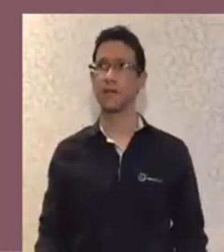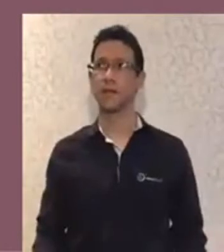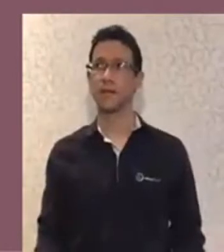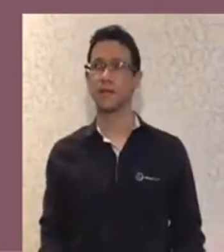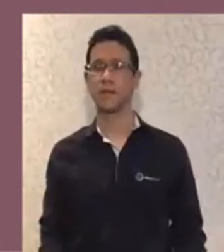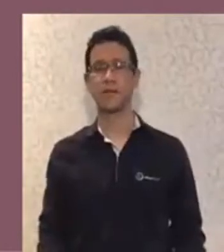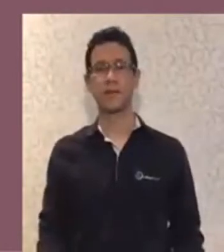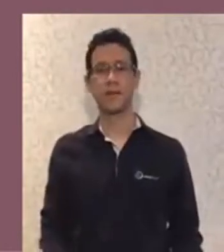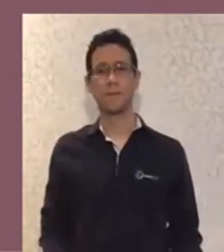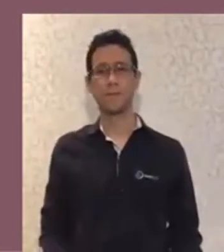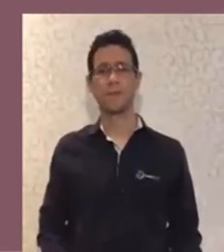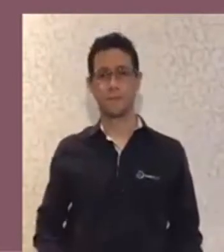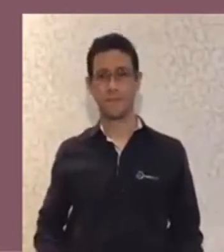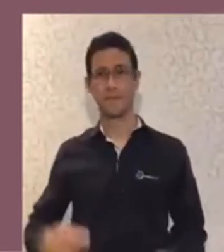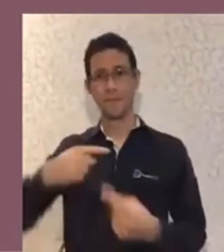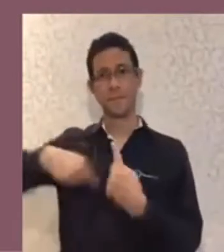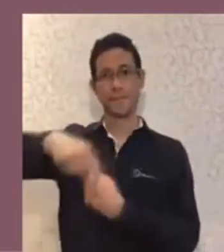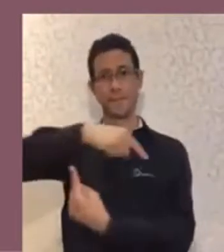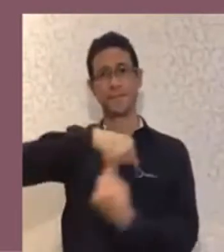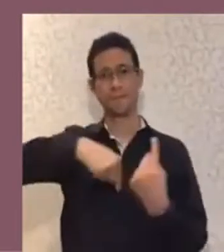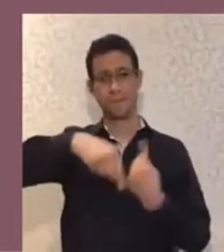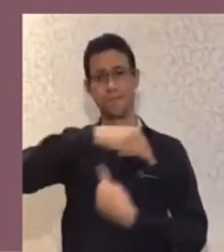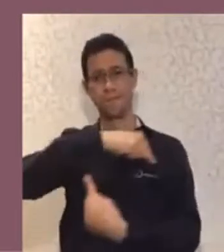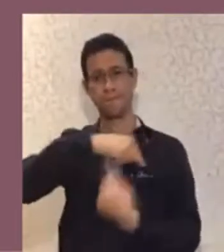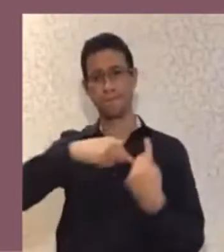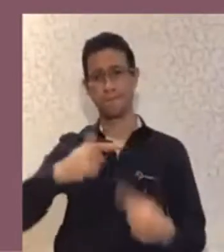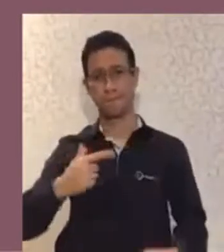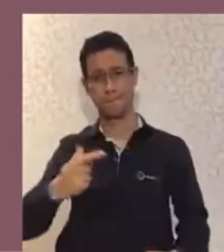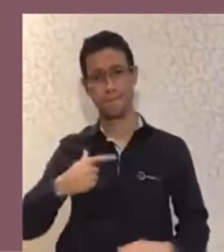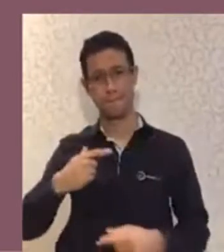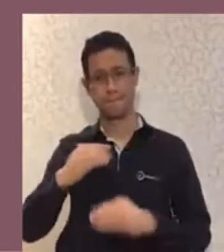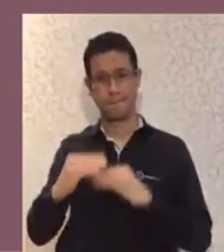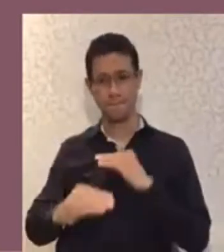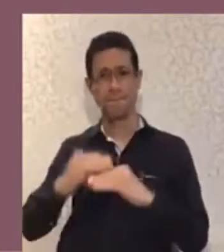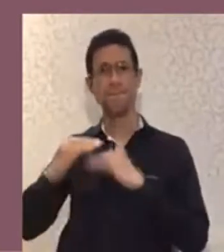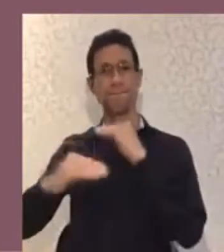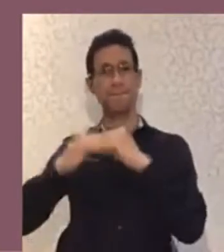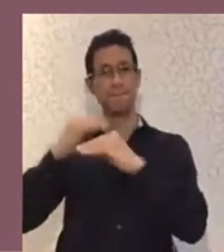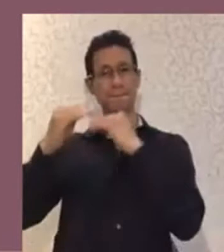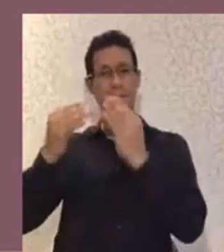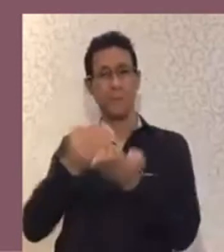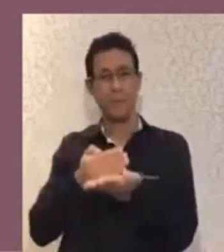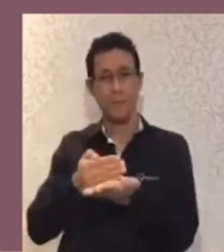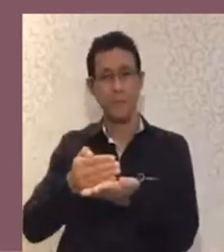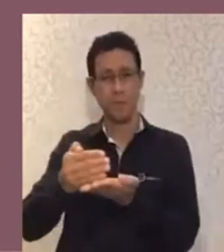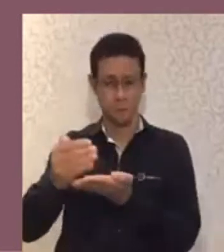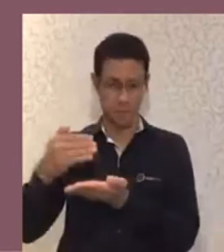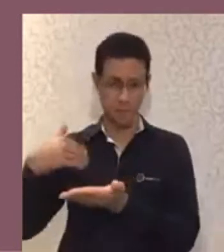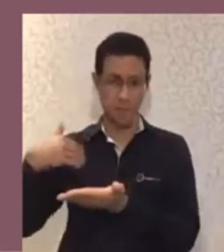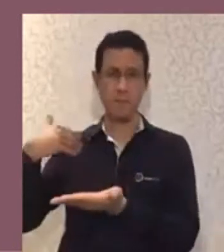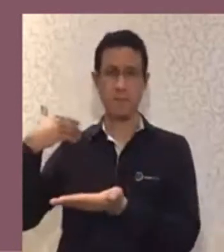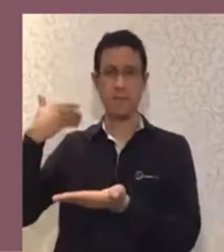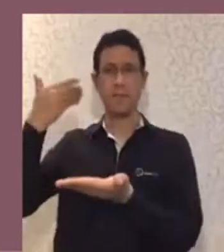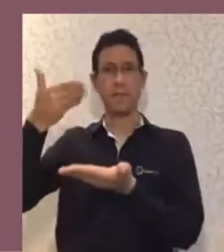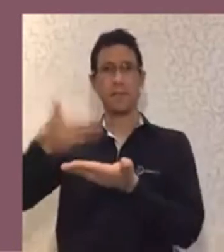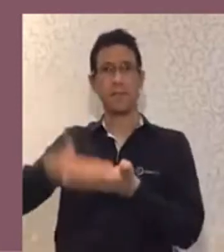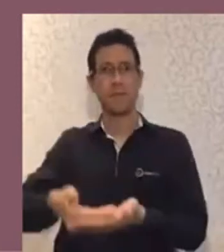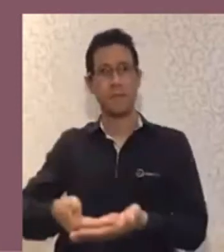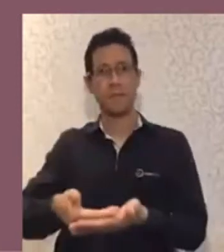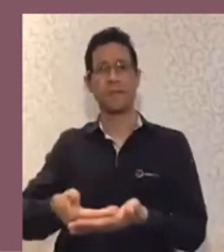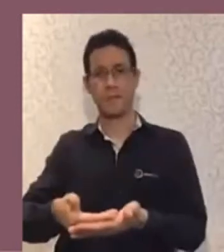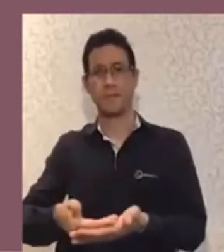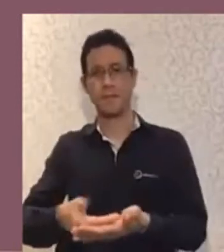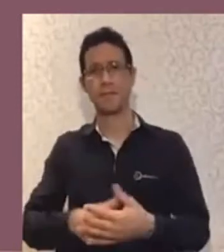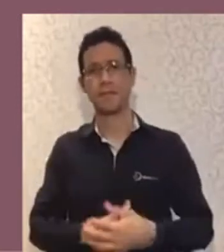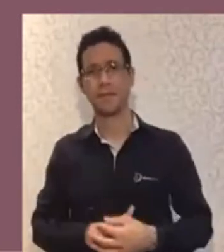é uma relação que se vem construindo desde lá, não é? Lá das antigas sesmarias.